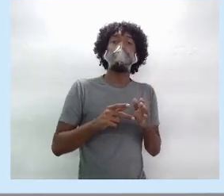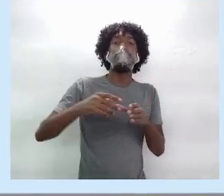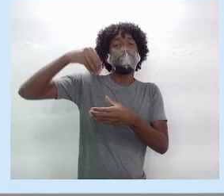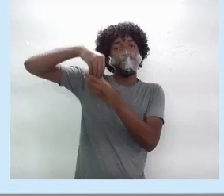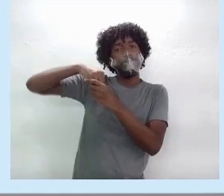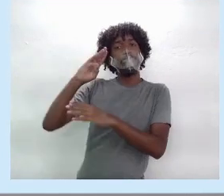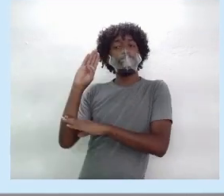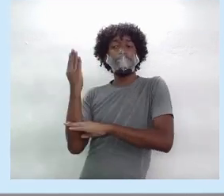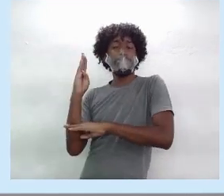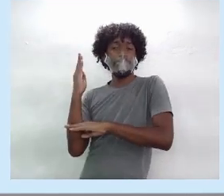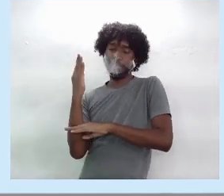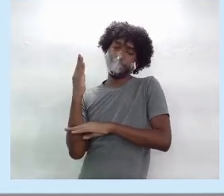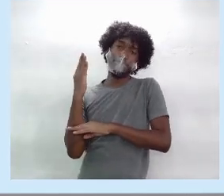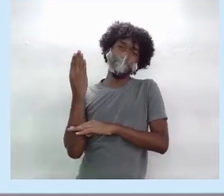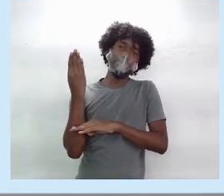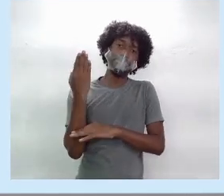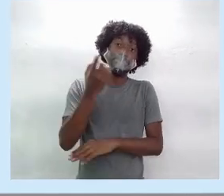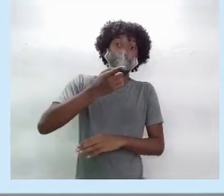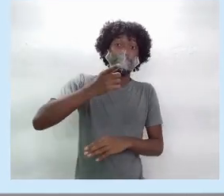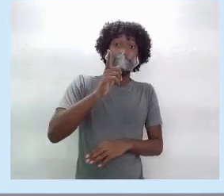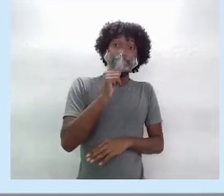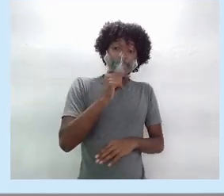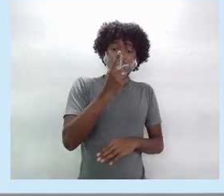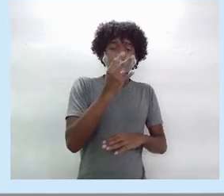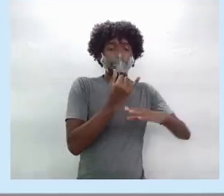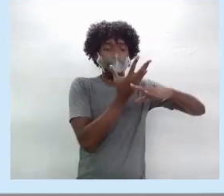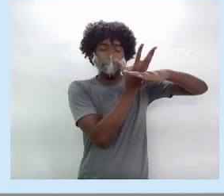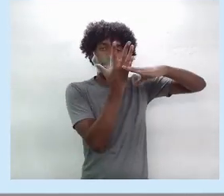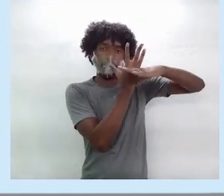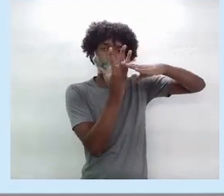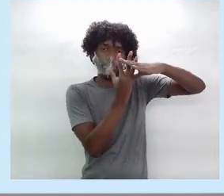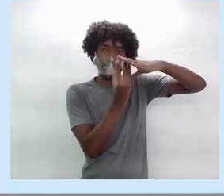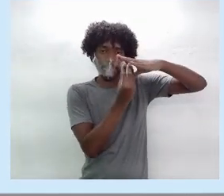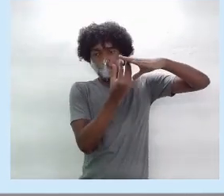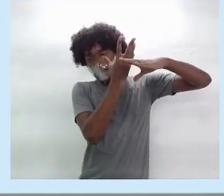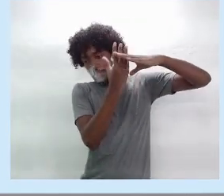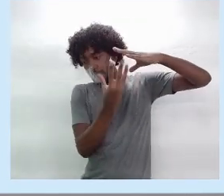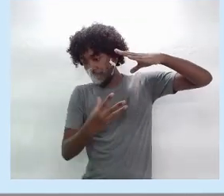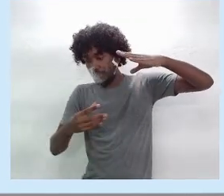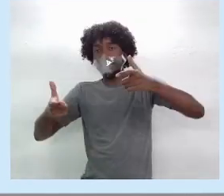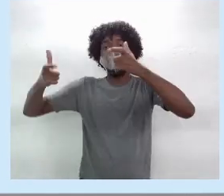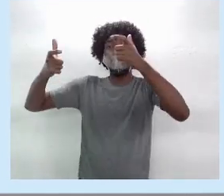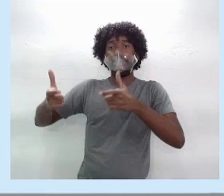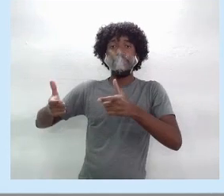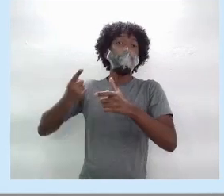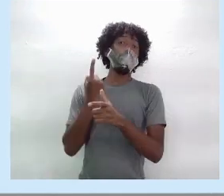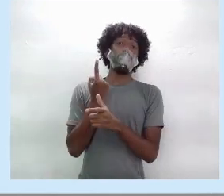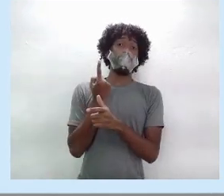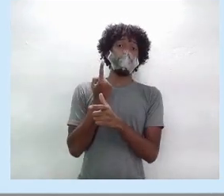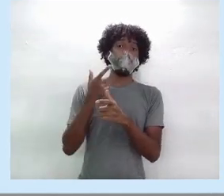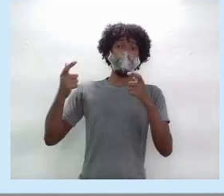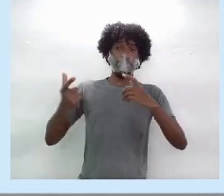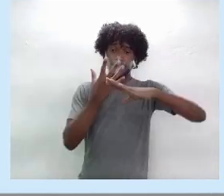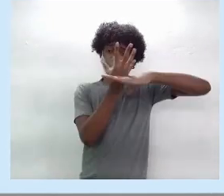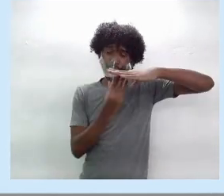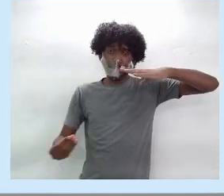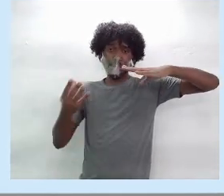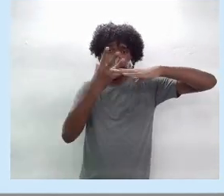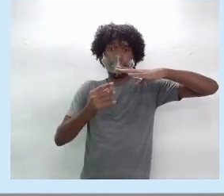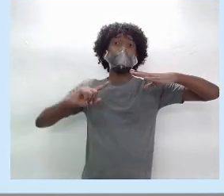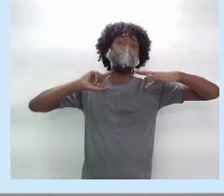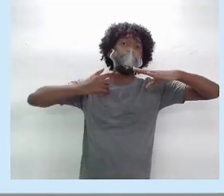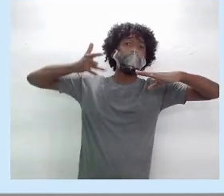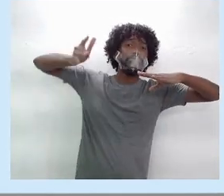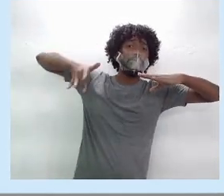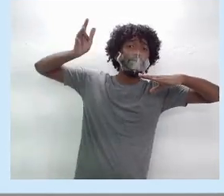banheiro, toda aquela água vai escoar para um único local. Então, esses dejetos